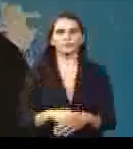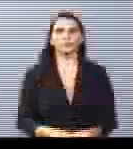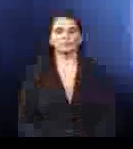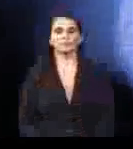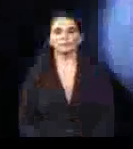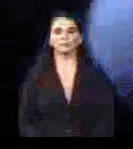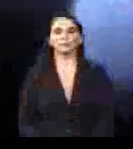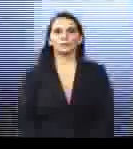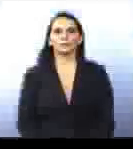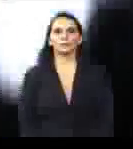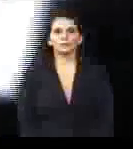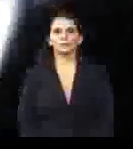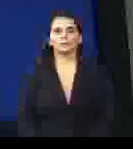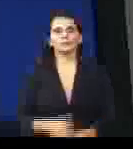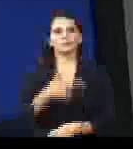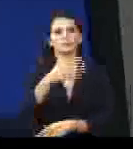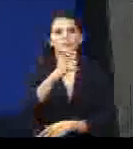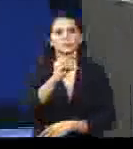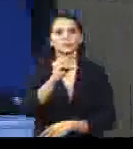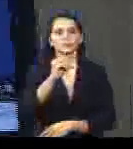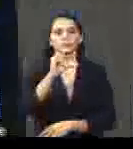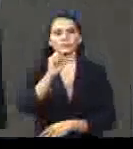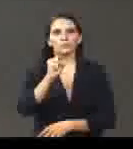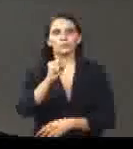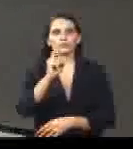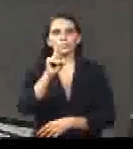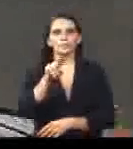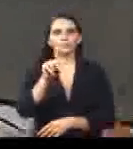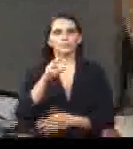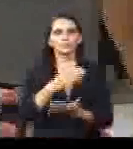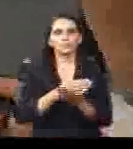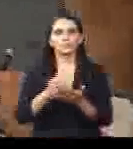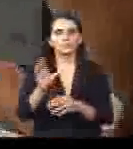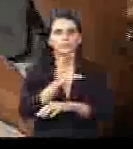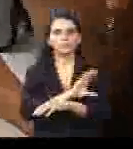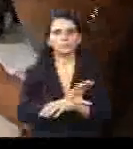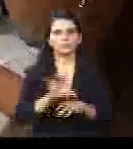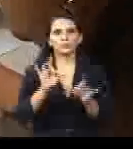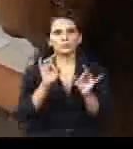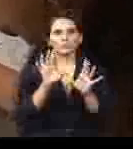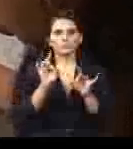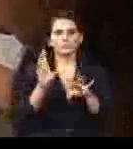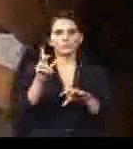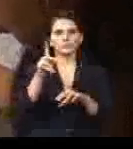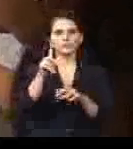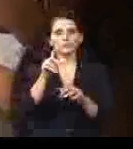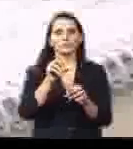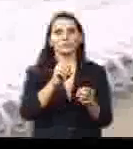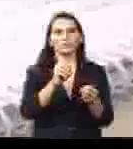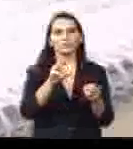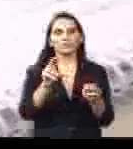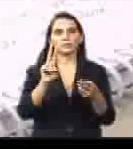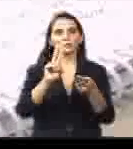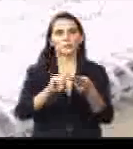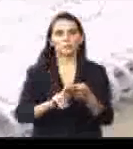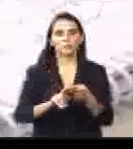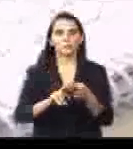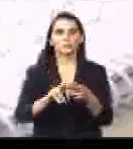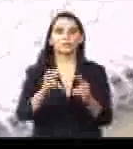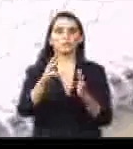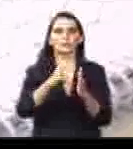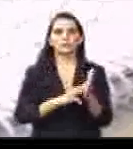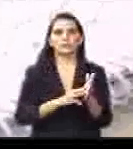presos. Em 2008, a Unitins iniciou o curso Especialização em Educação e